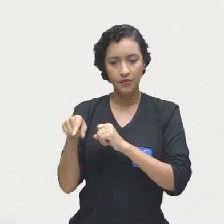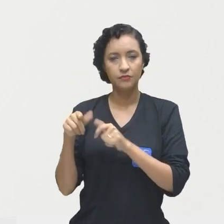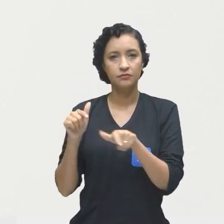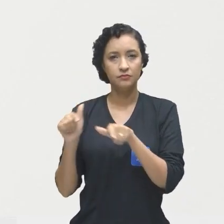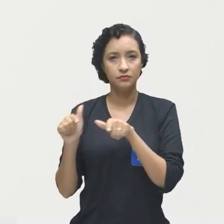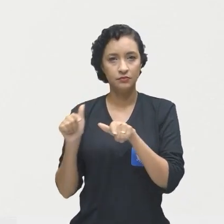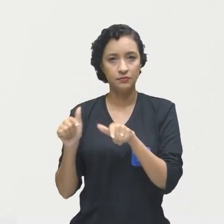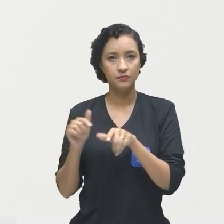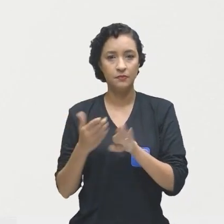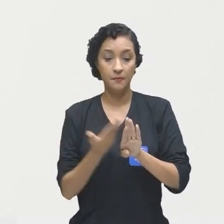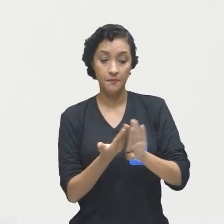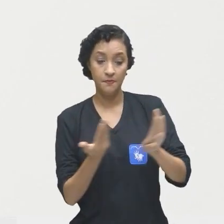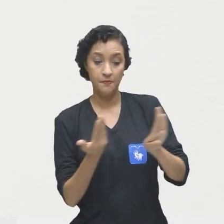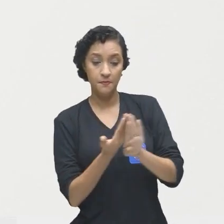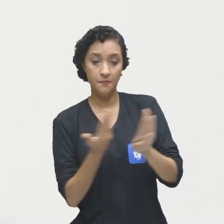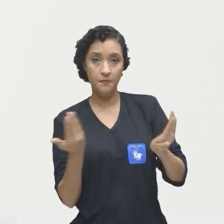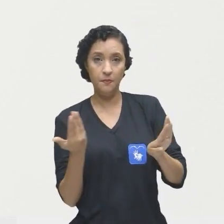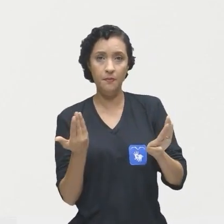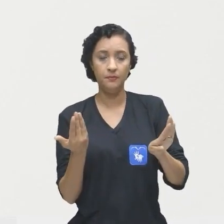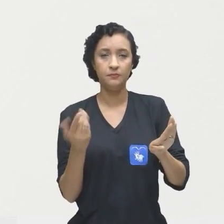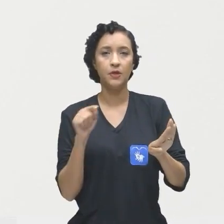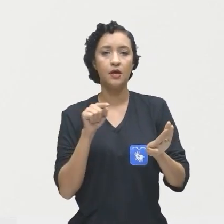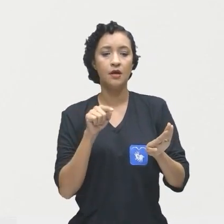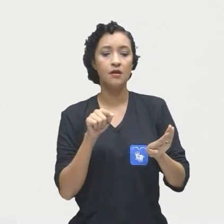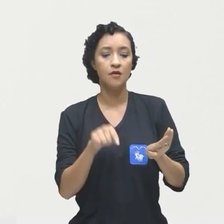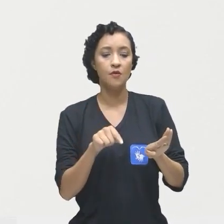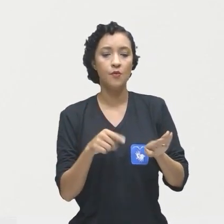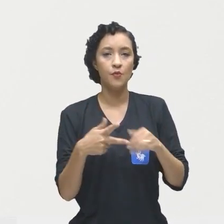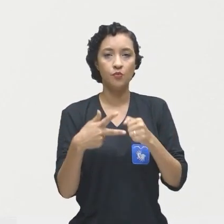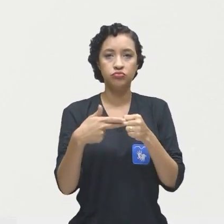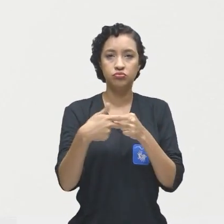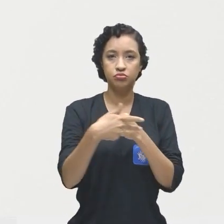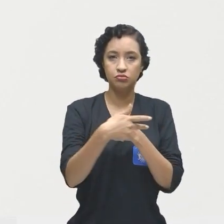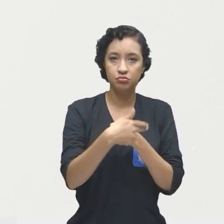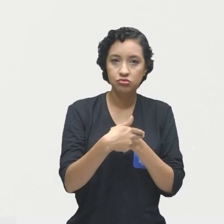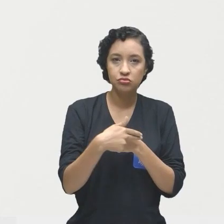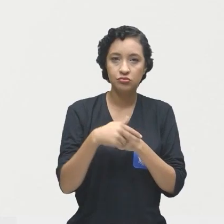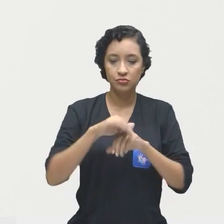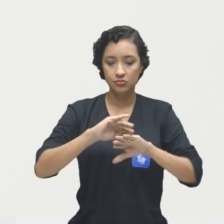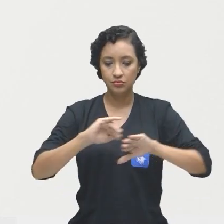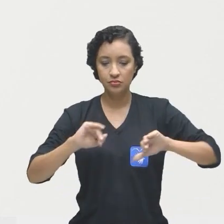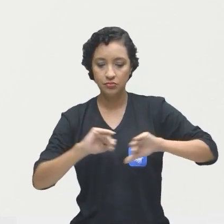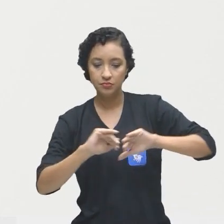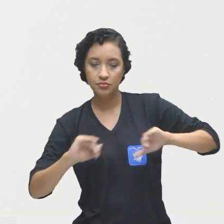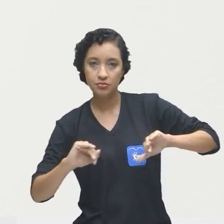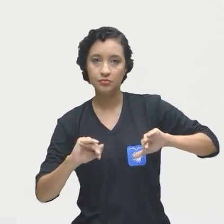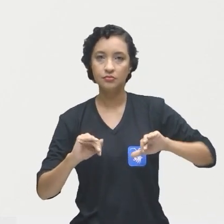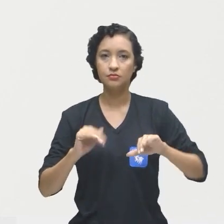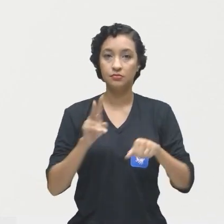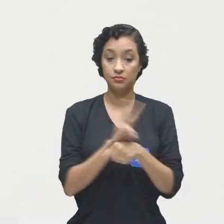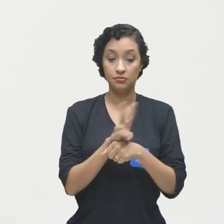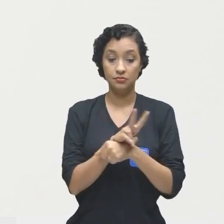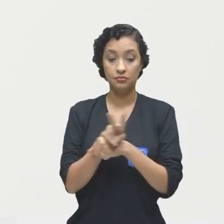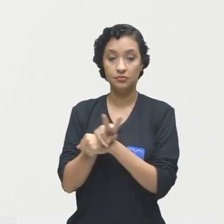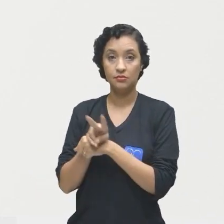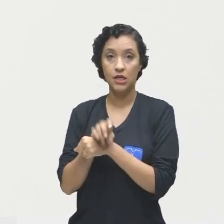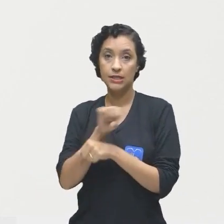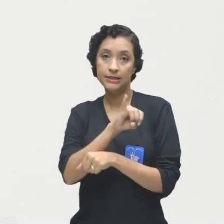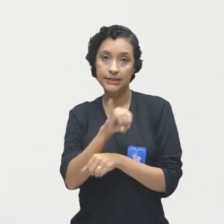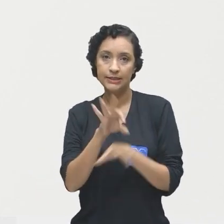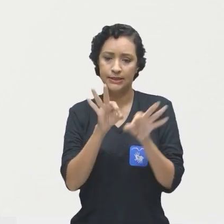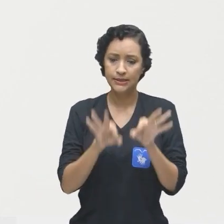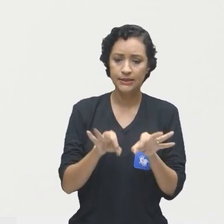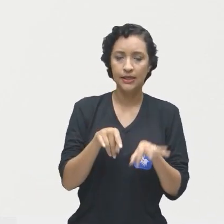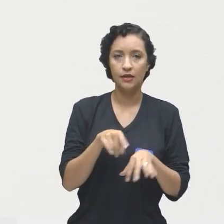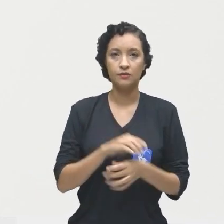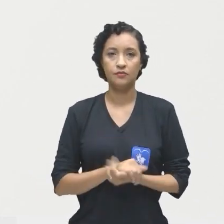é fiscalizar se a máquina que separa a polpa do cupuaçu de seu caroço está funcionando corretamente, para que o produto final